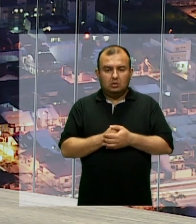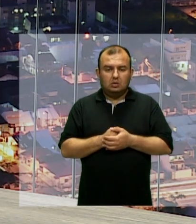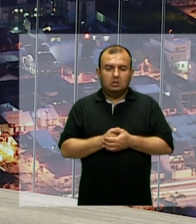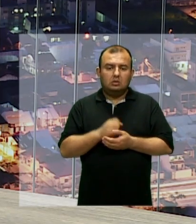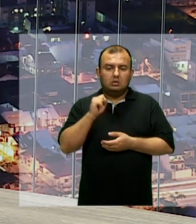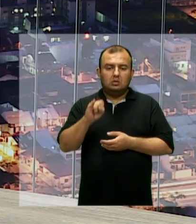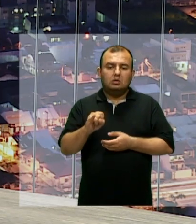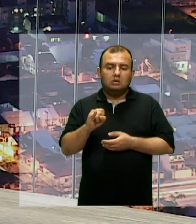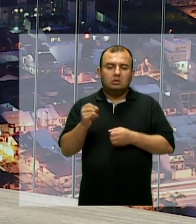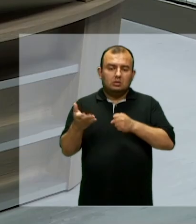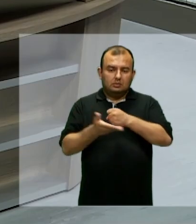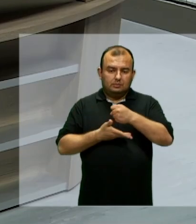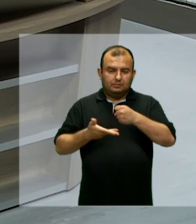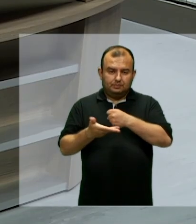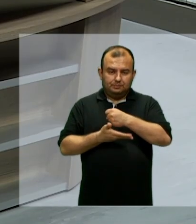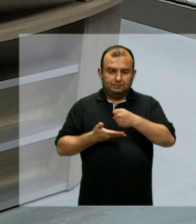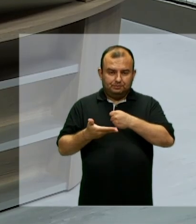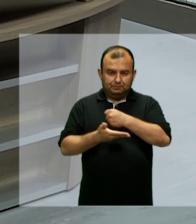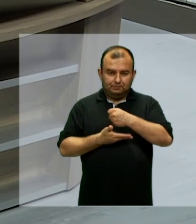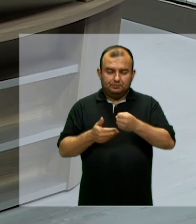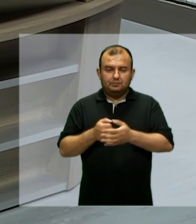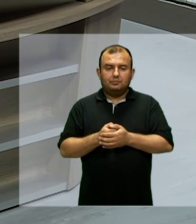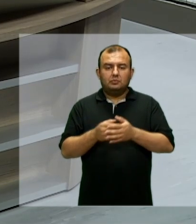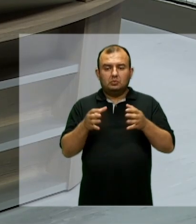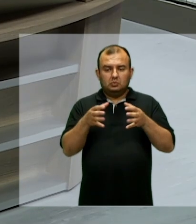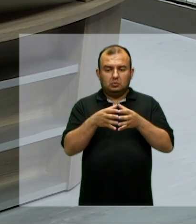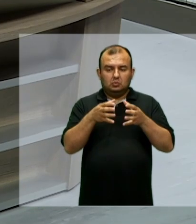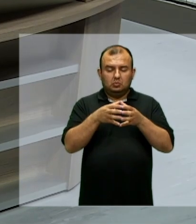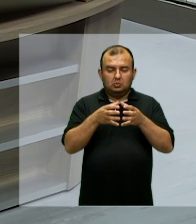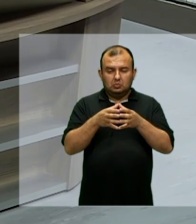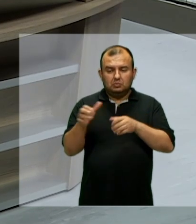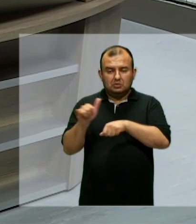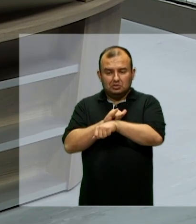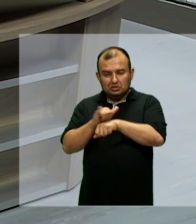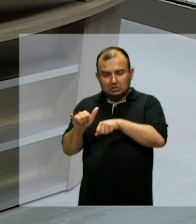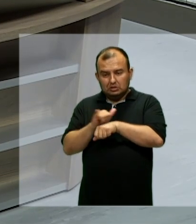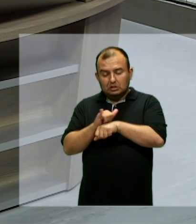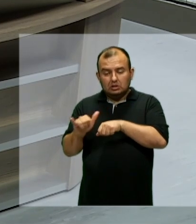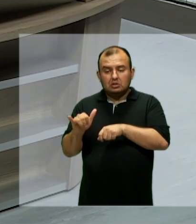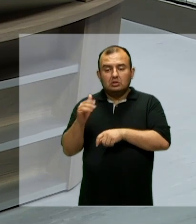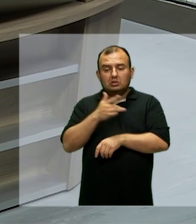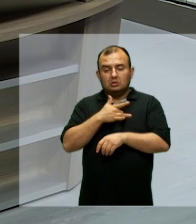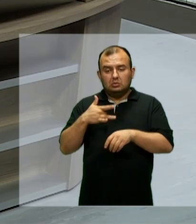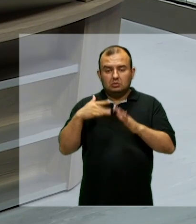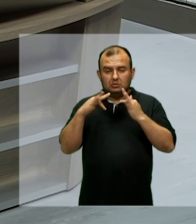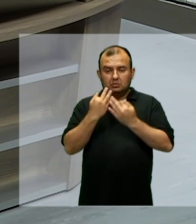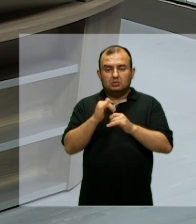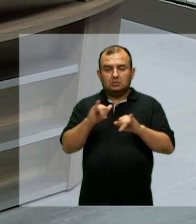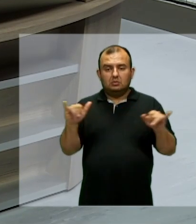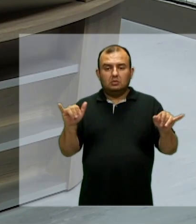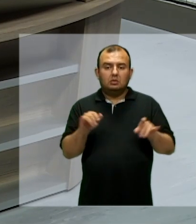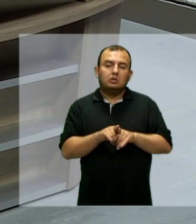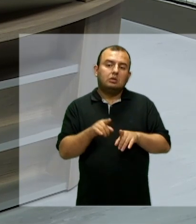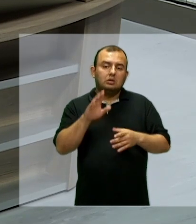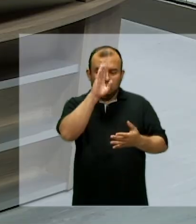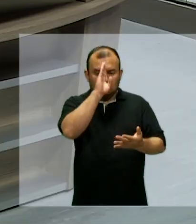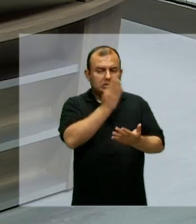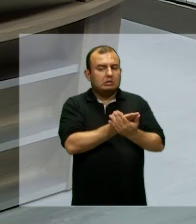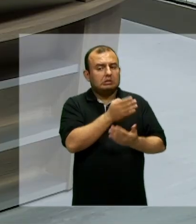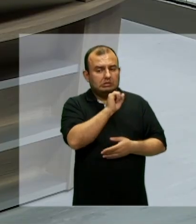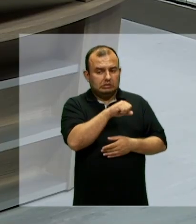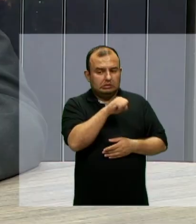já na base, as equipes de estratégia de saúde da família tivessem mais disseminadas? Eu acredito que